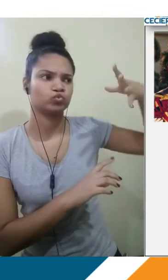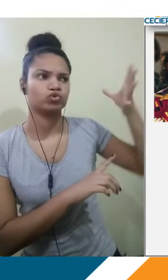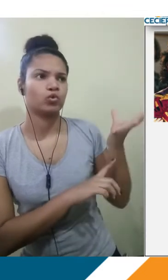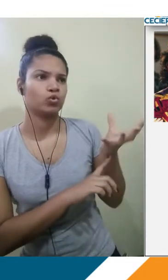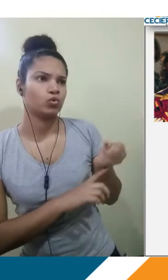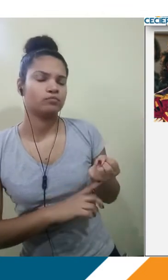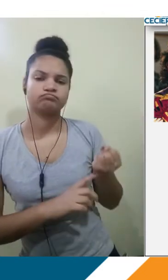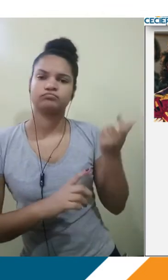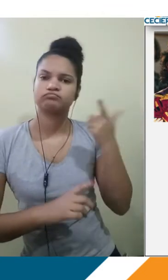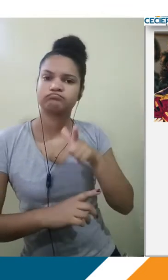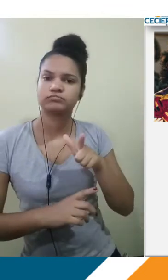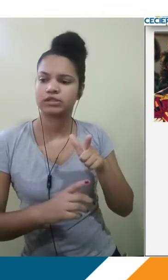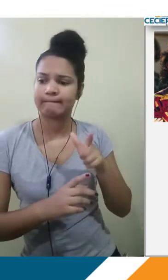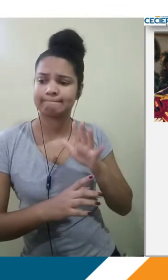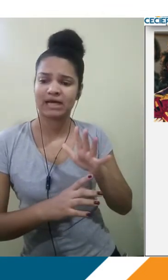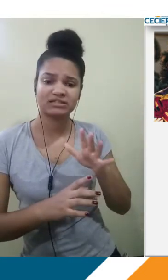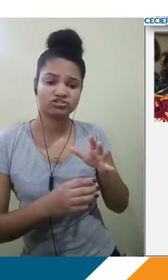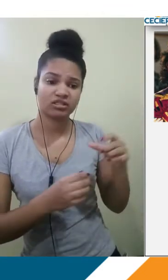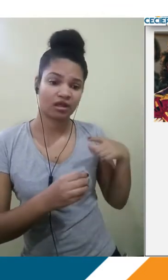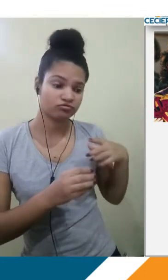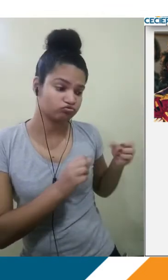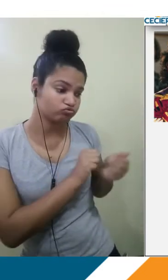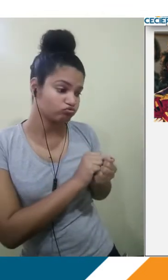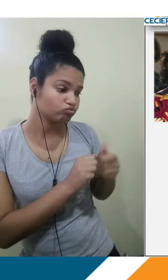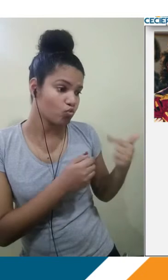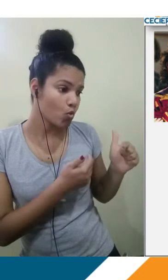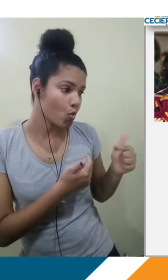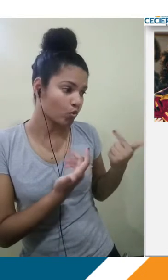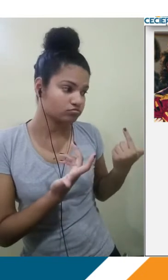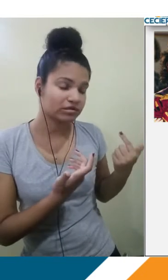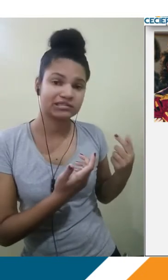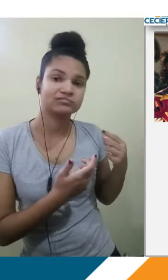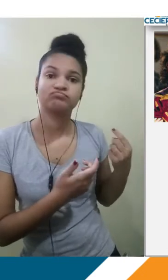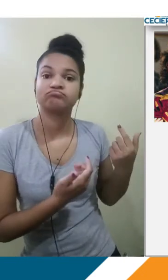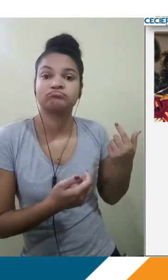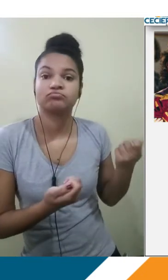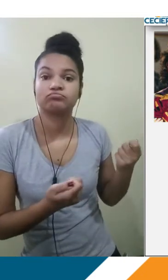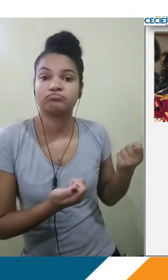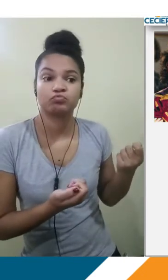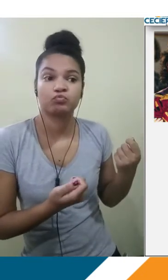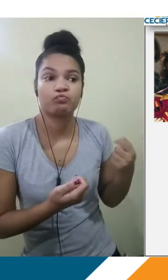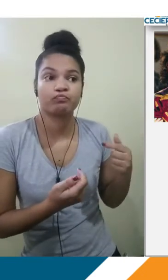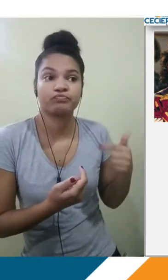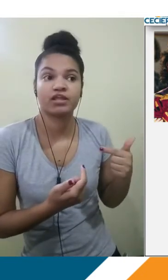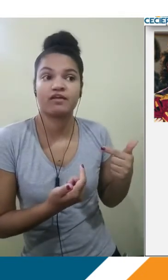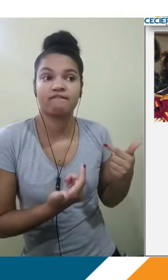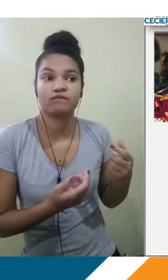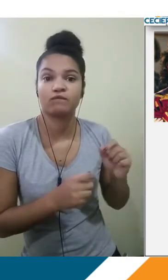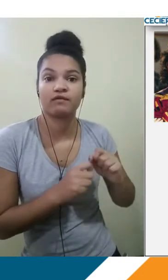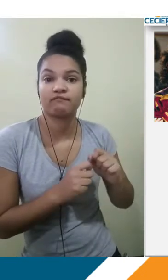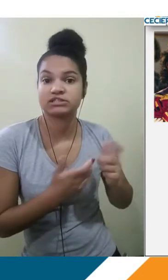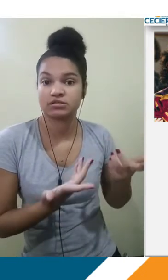inorgânica. Esse organismo não foi digerido e passa a viver também como simbionte. Como o processo foi vantajoso para os